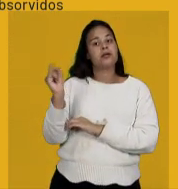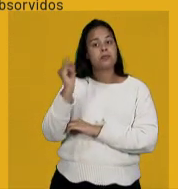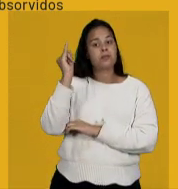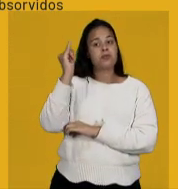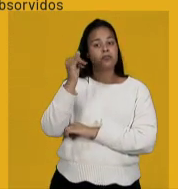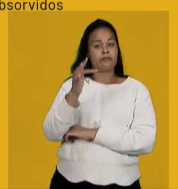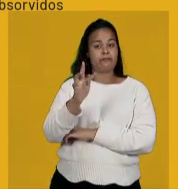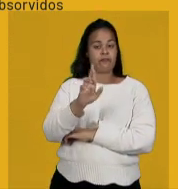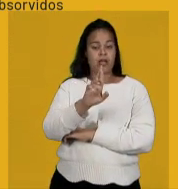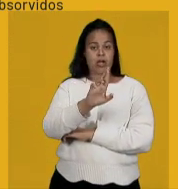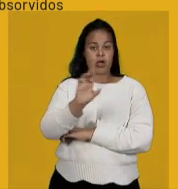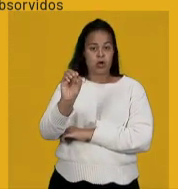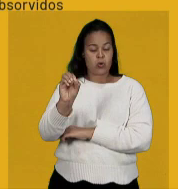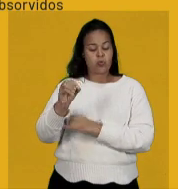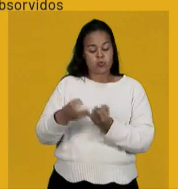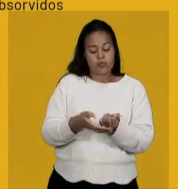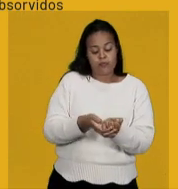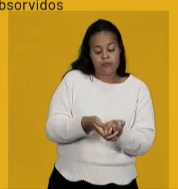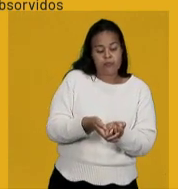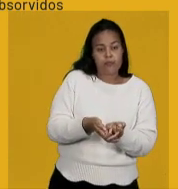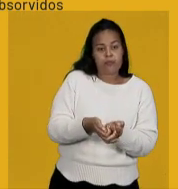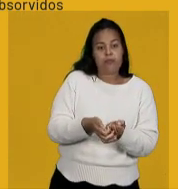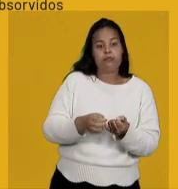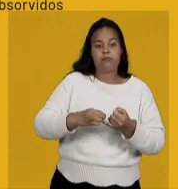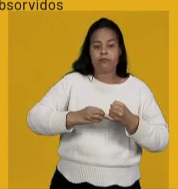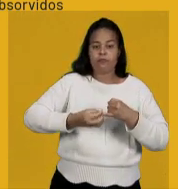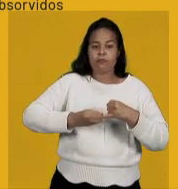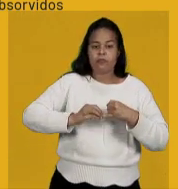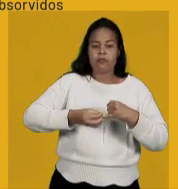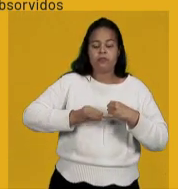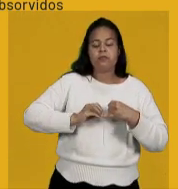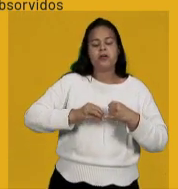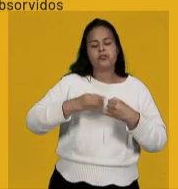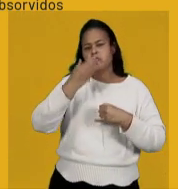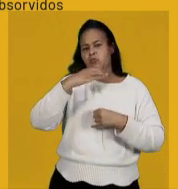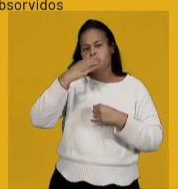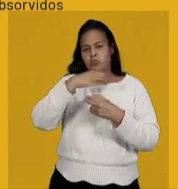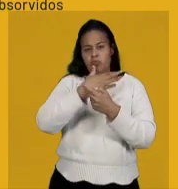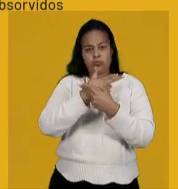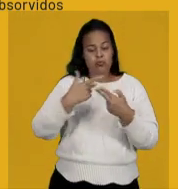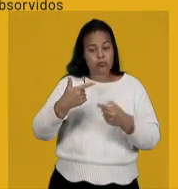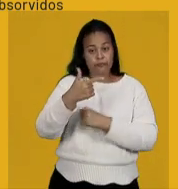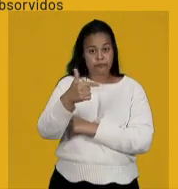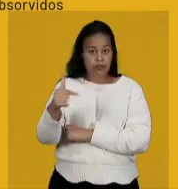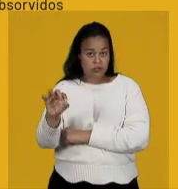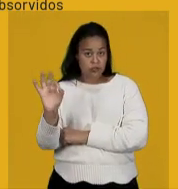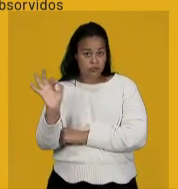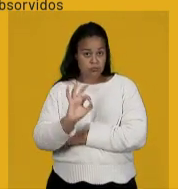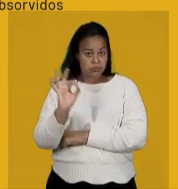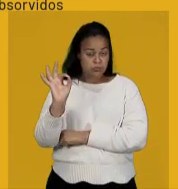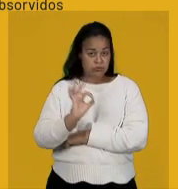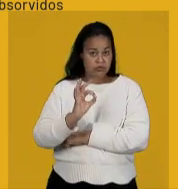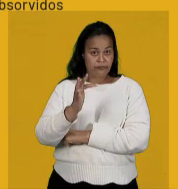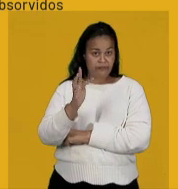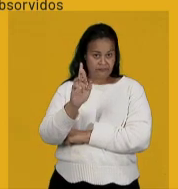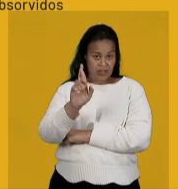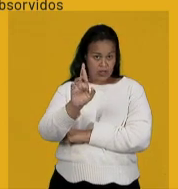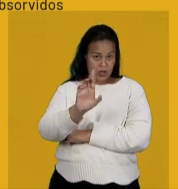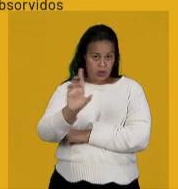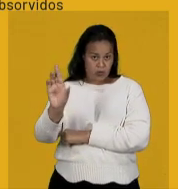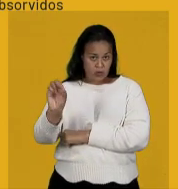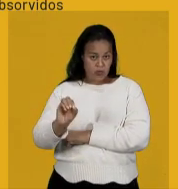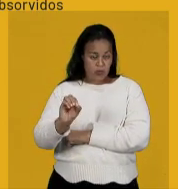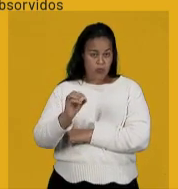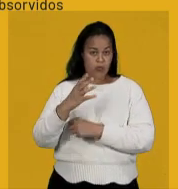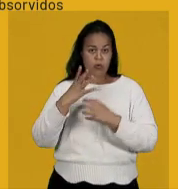Favas, vagens, que seria o feijão, né, pêssegos. No entanto, menos de 20% do ferro da dieta são absorvidos pelo